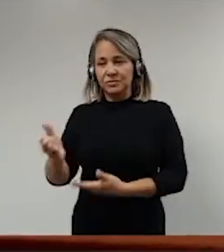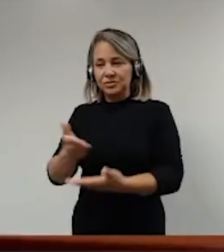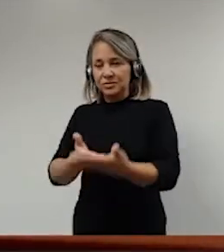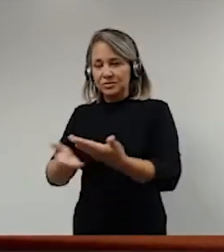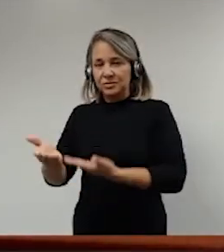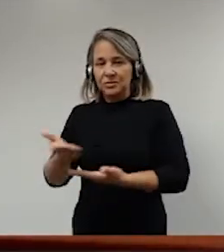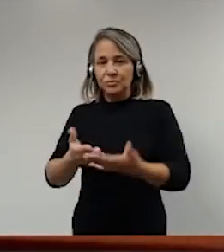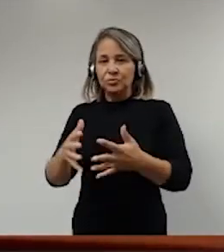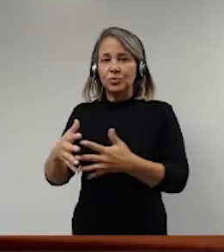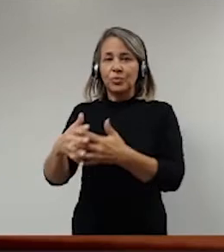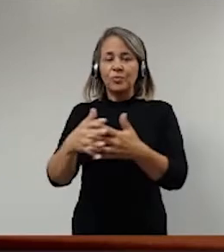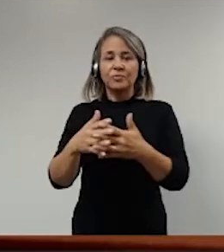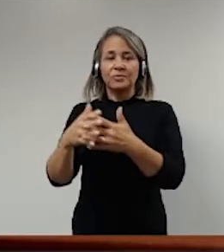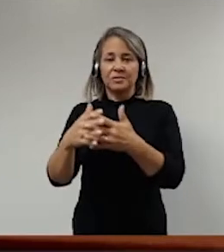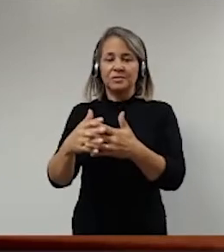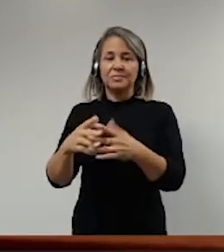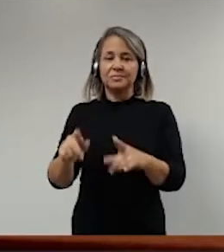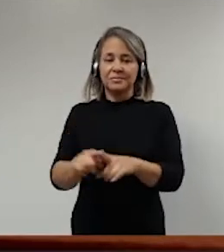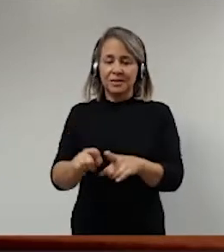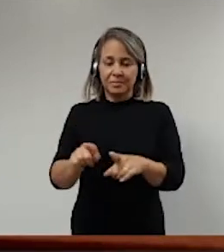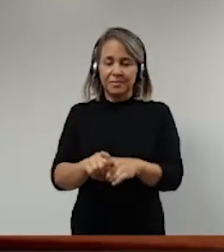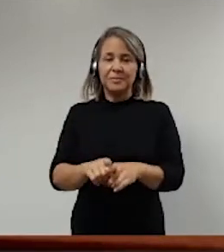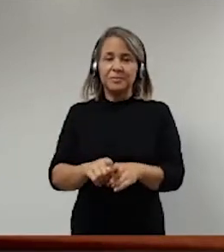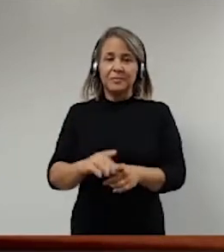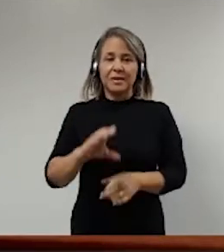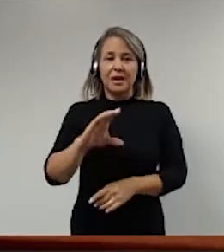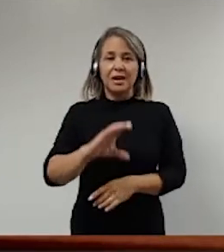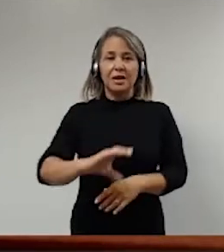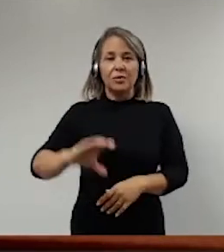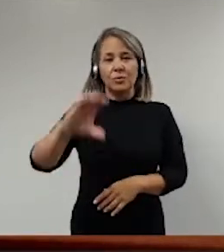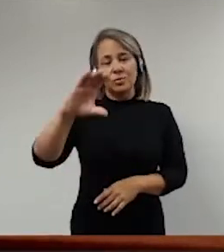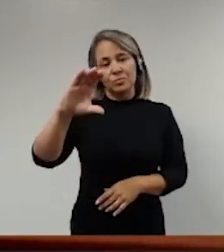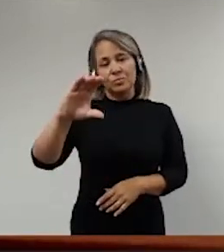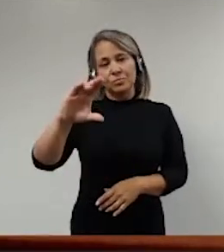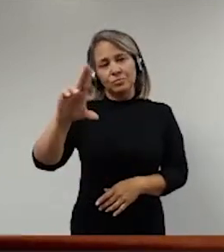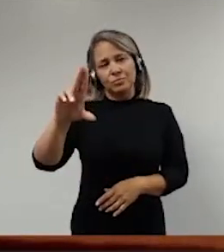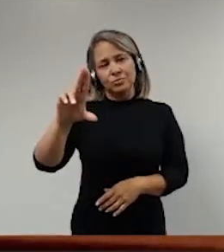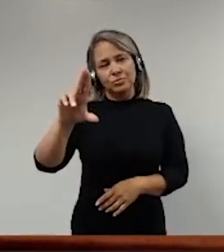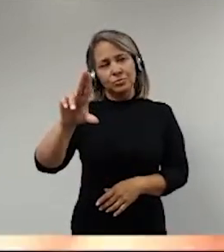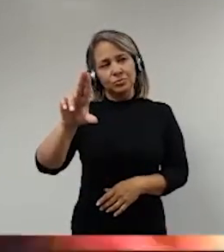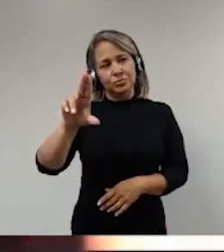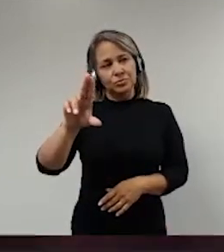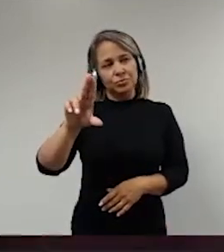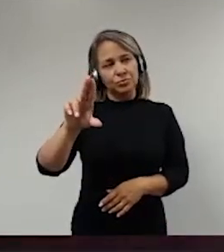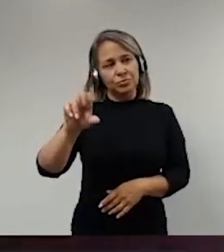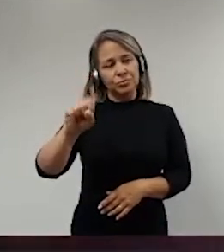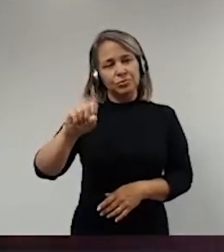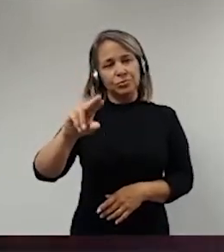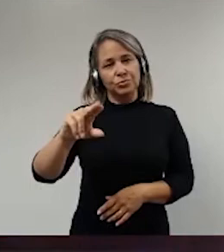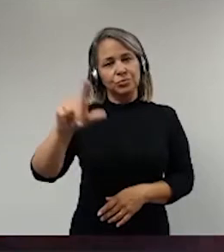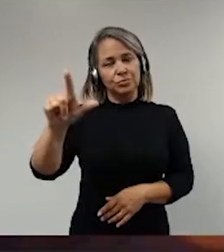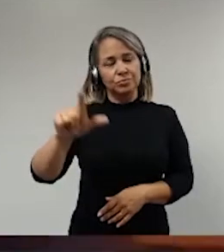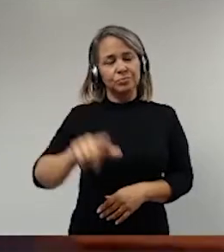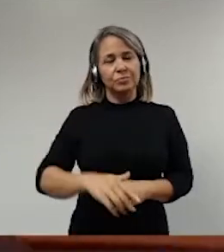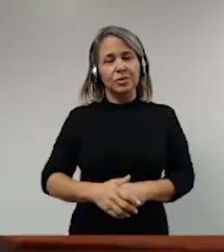Unifor e cônsul honorário da Bélgica nos estados do Ceará, Piauí e Maranhão.